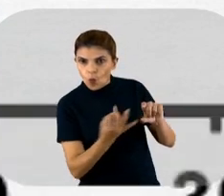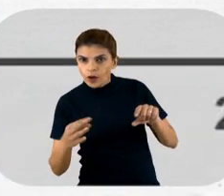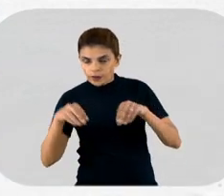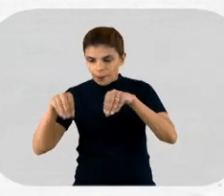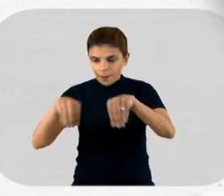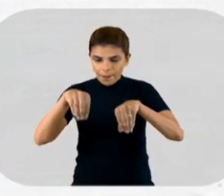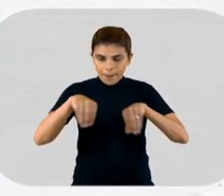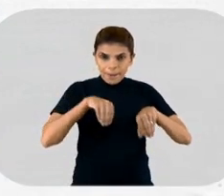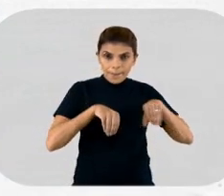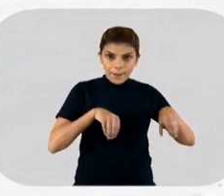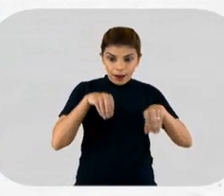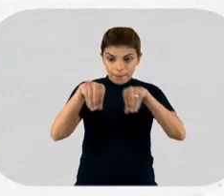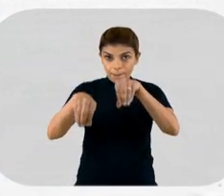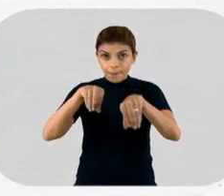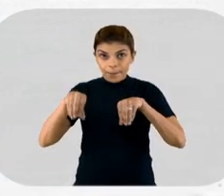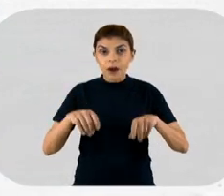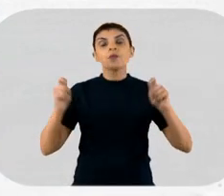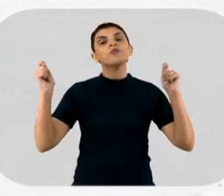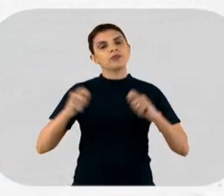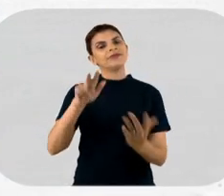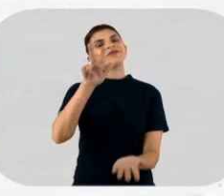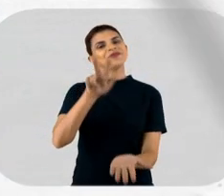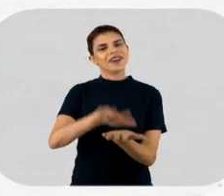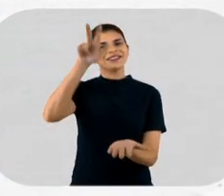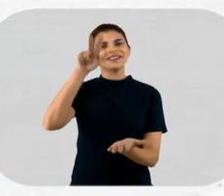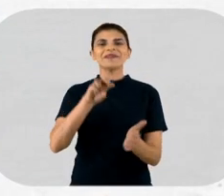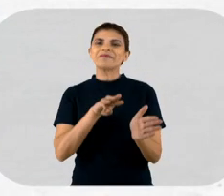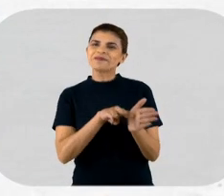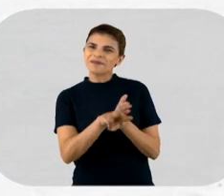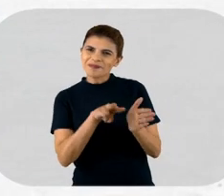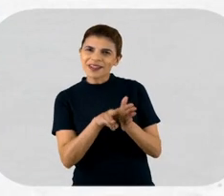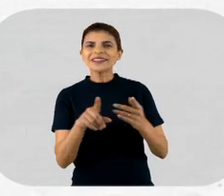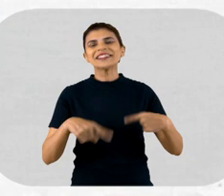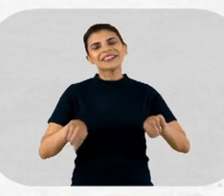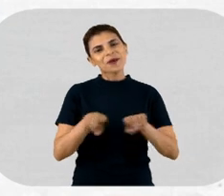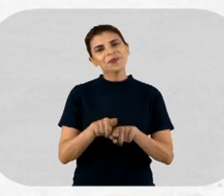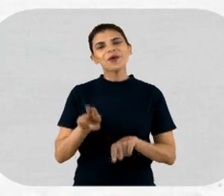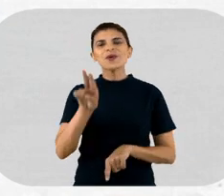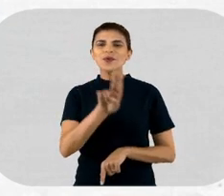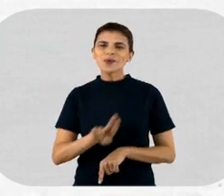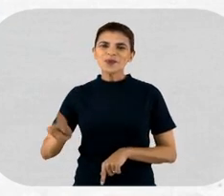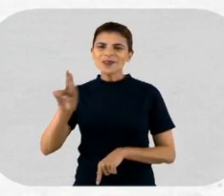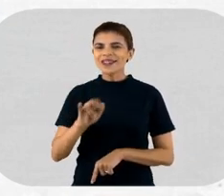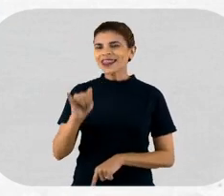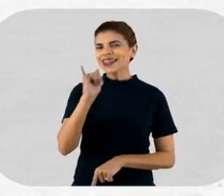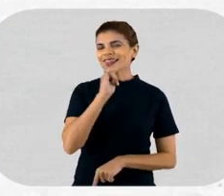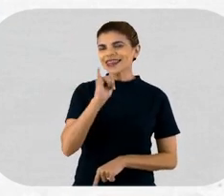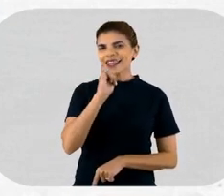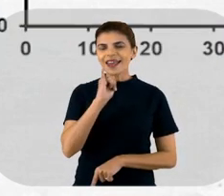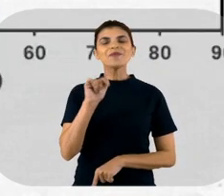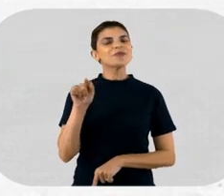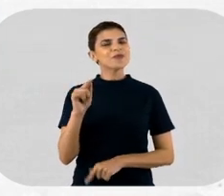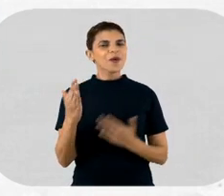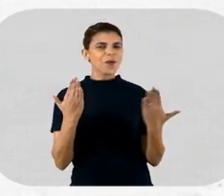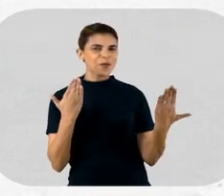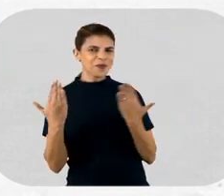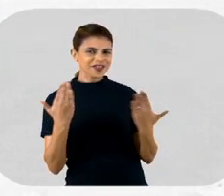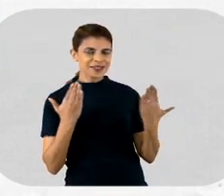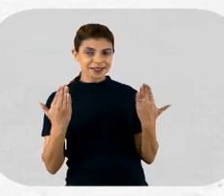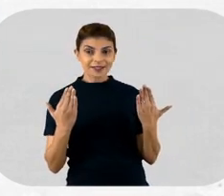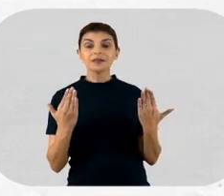inadequado. A partir desse momento, é possível validar o método e usá-lo para o teste de perfil